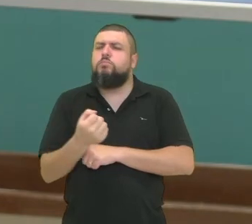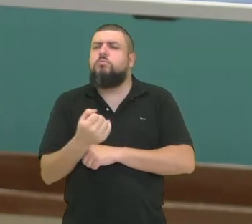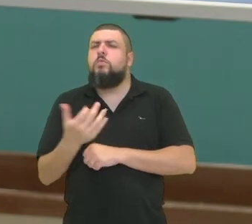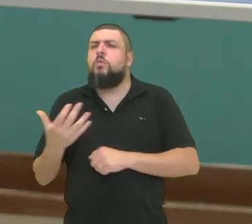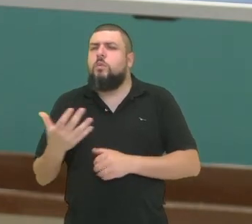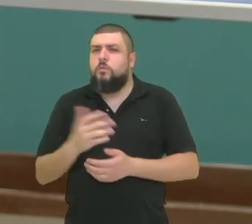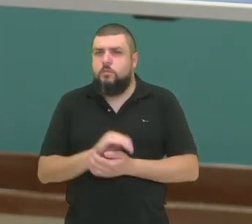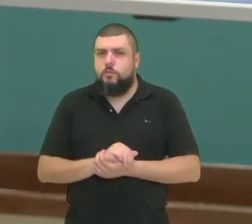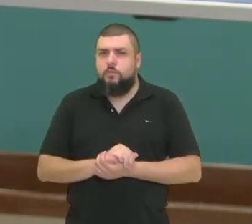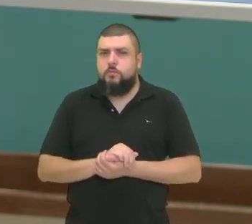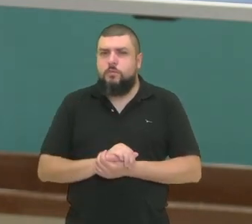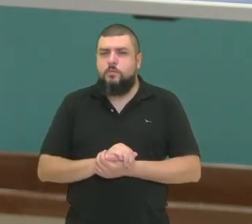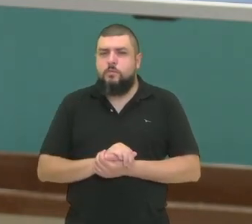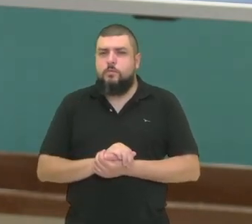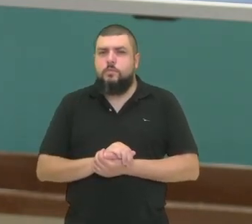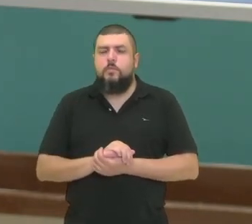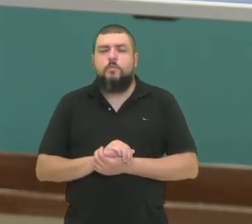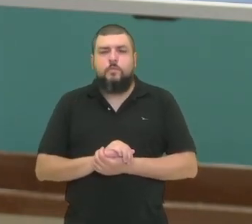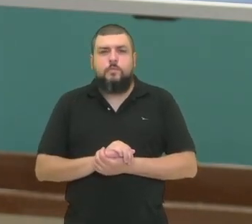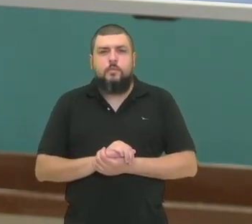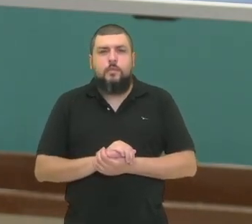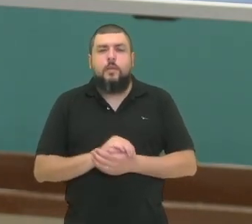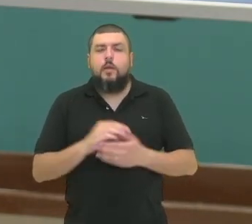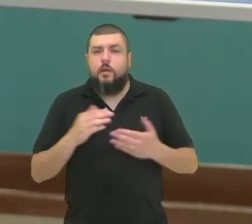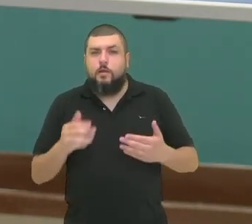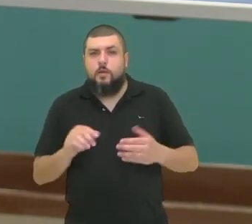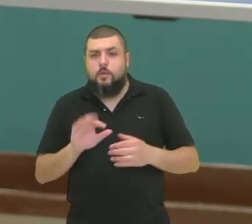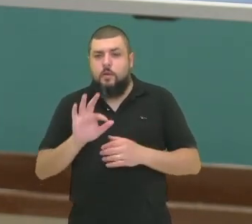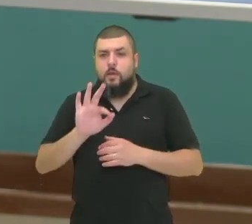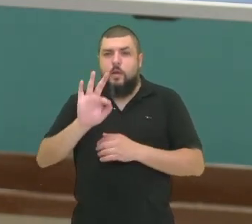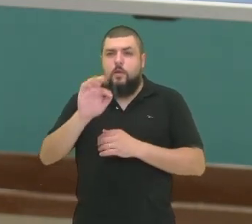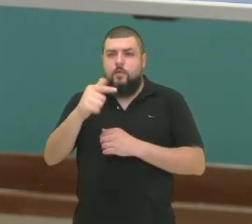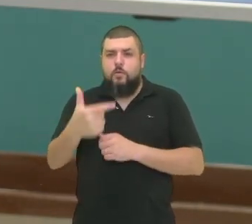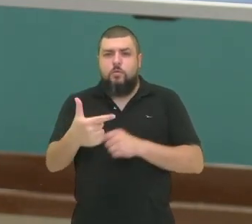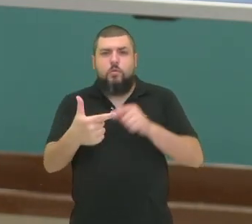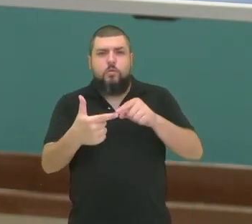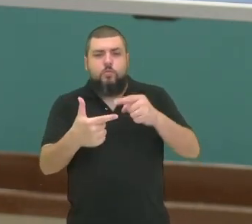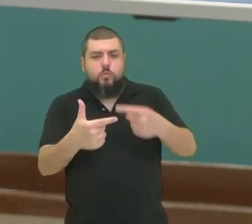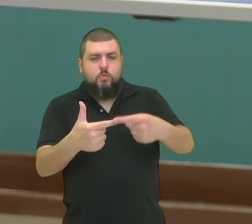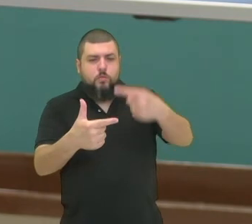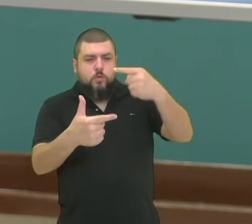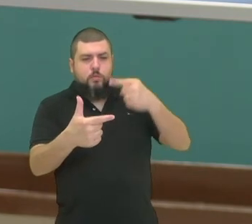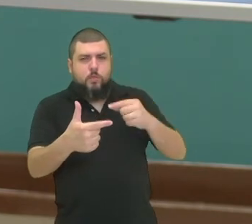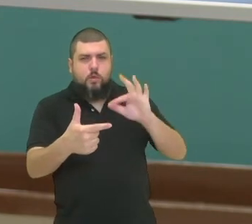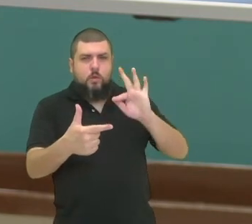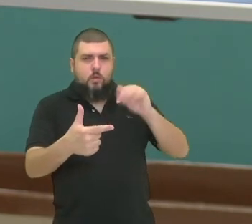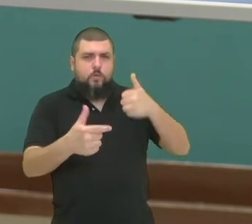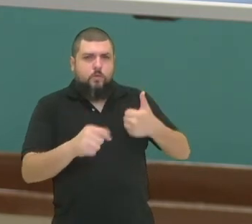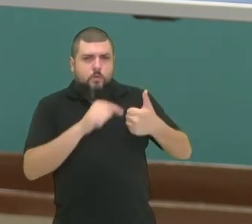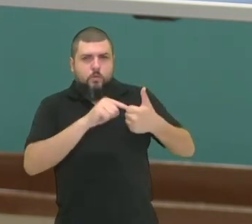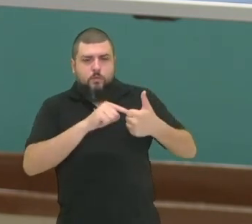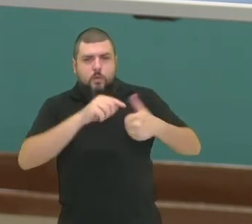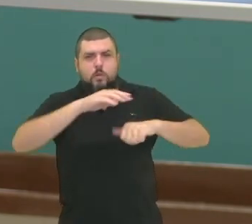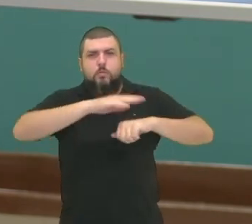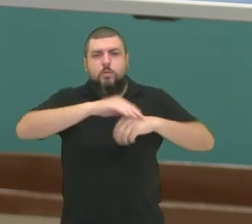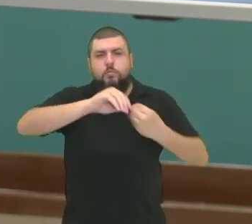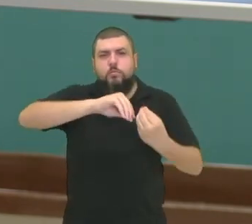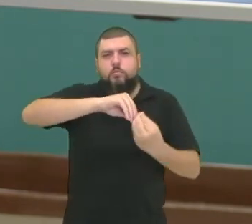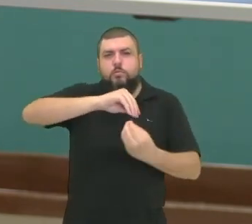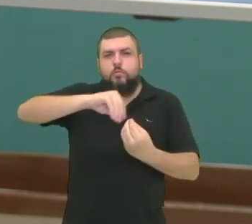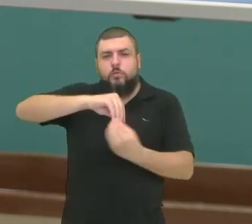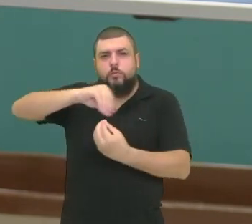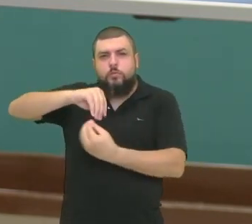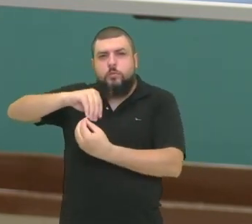para chegar na F2, ocorre a autofecundação lá na F1. E aí a gente chega